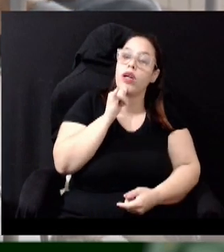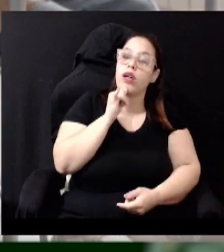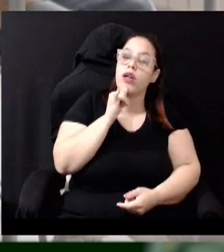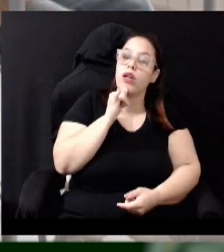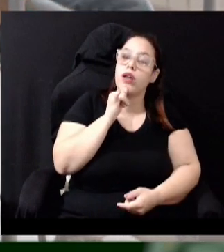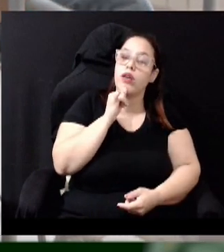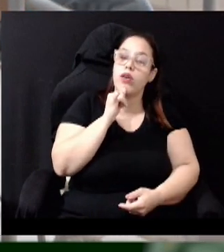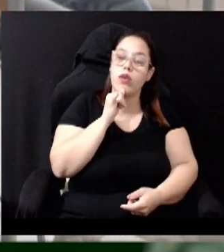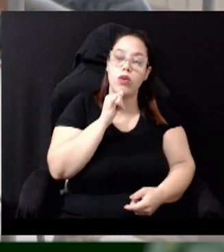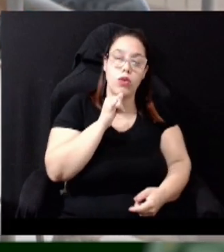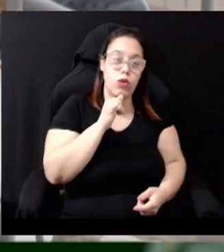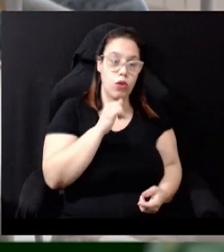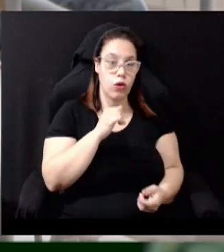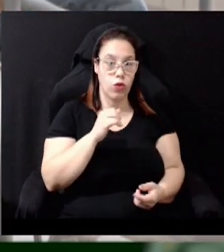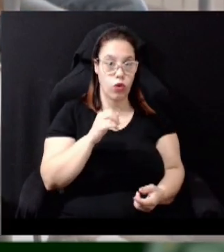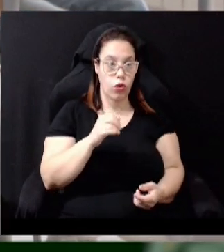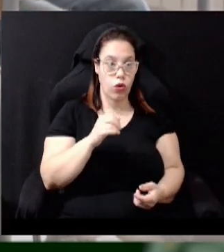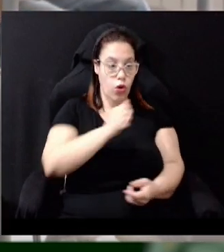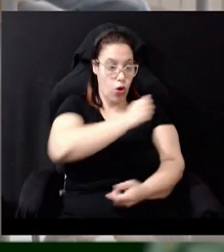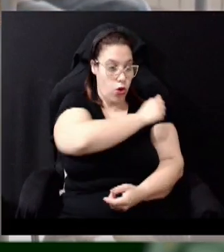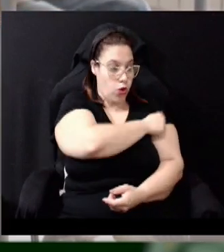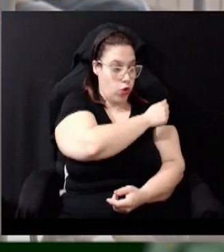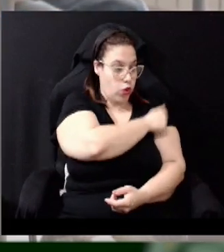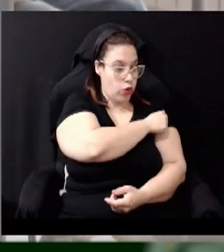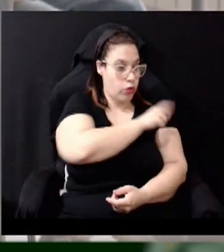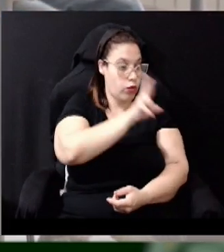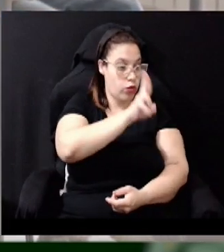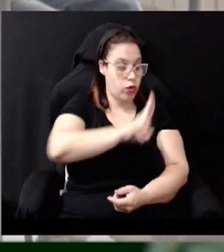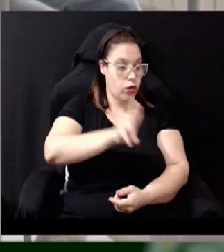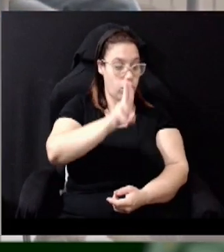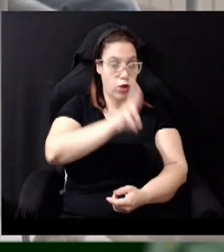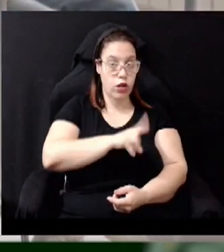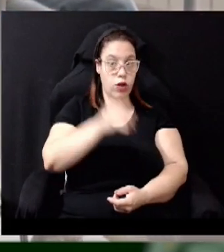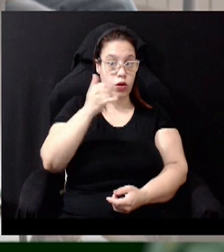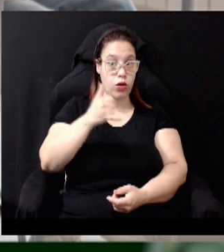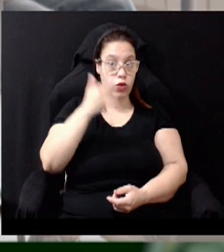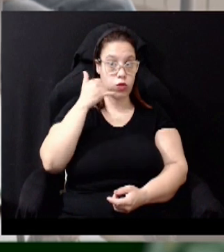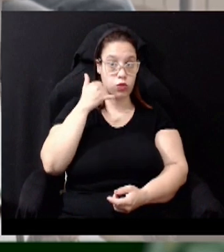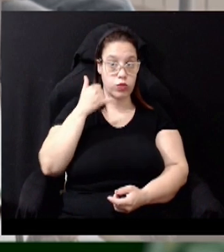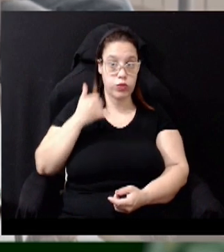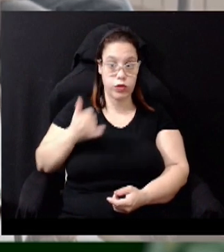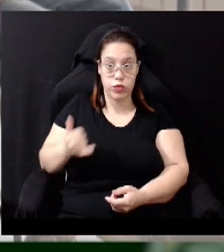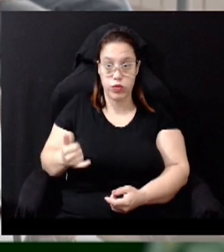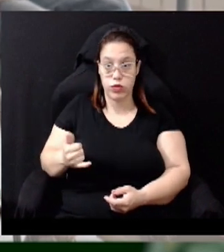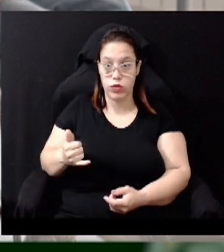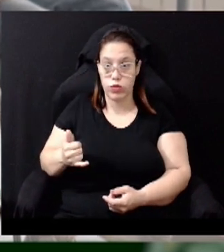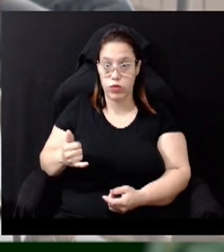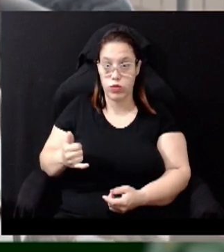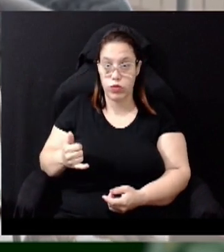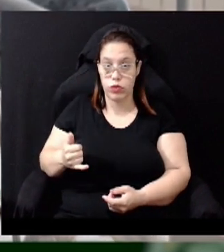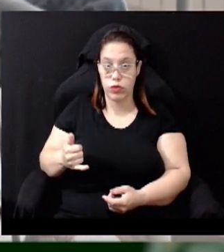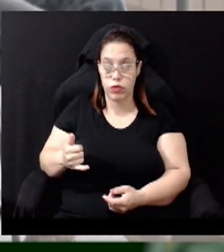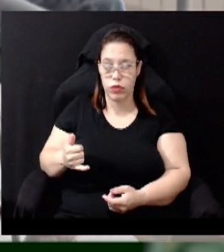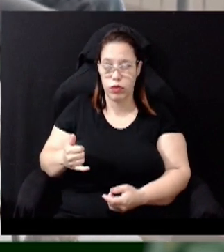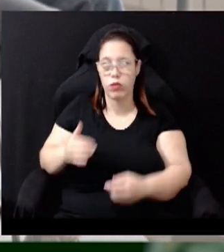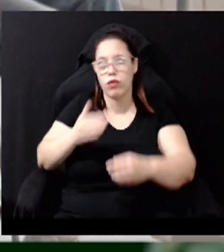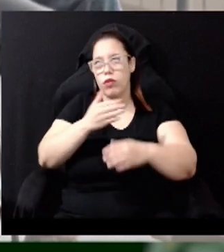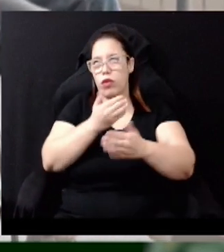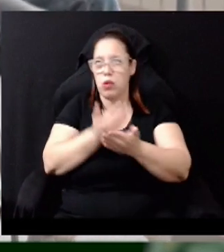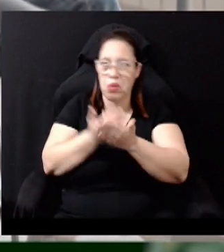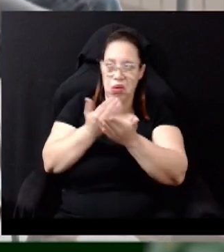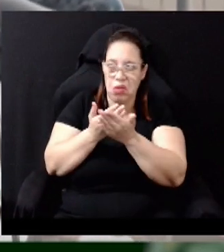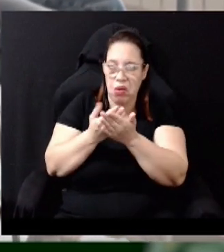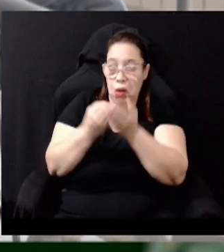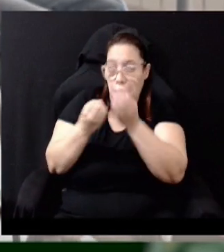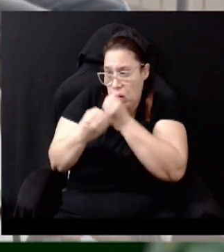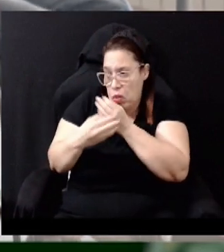alunos utilizavam o celular para de fato estudar, consultar alguma informação,